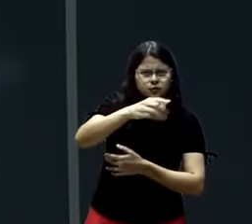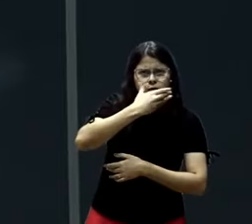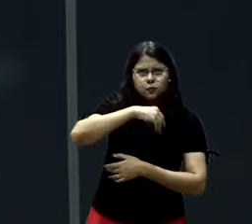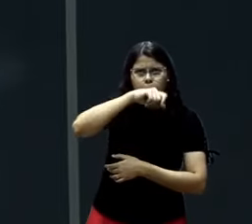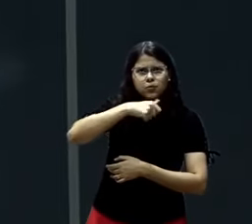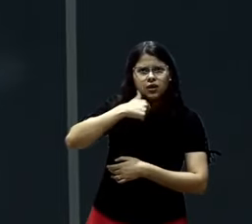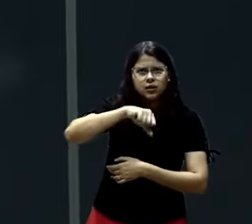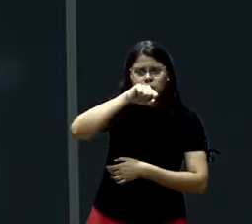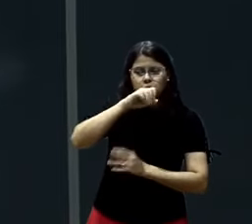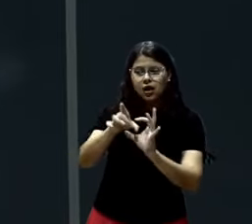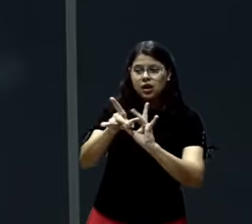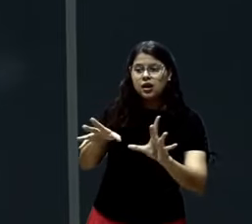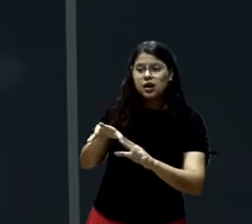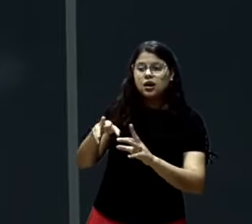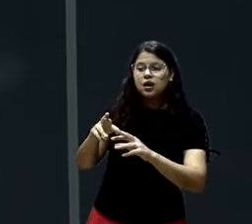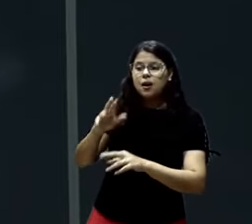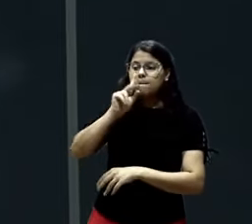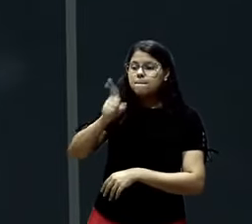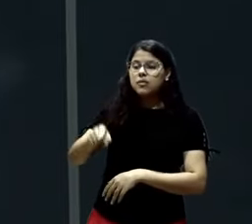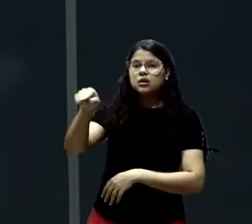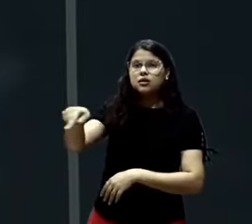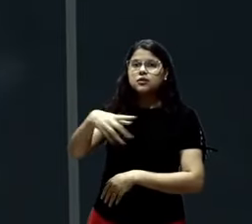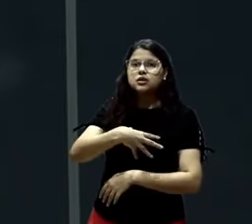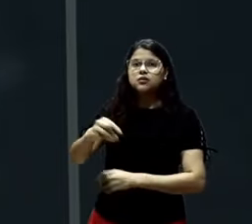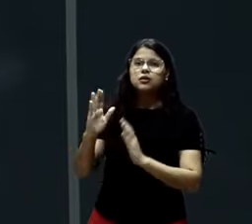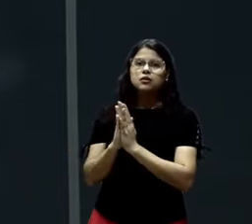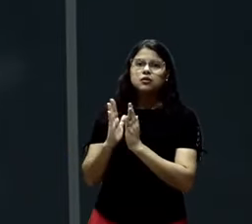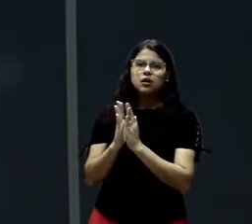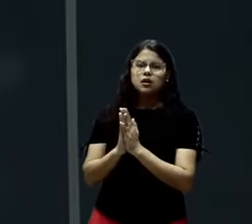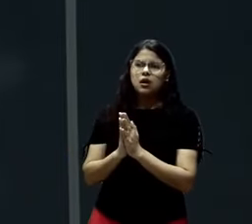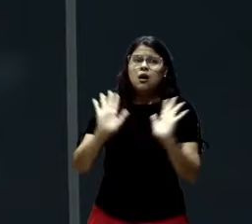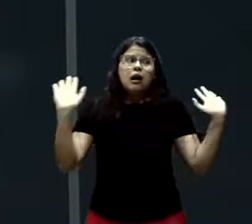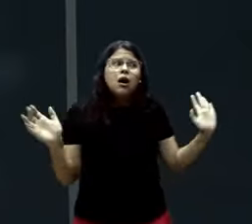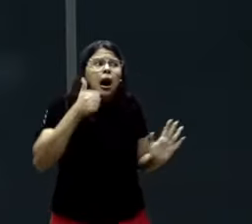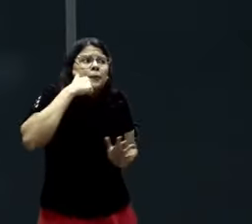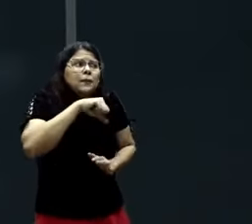Hoje no café da manhã é você, filhão, que vai orar. Papai, eu não sei. Papai vai te ajudar.